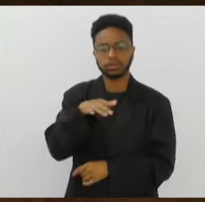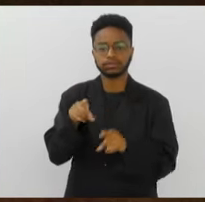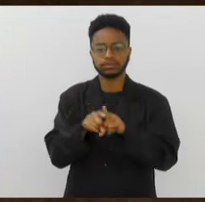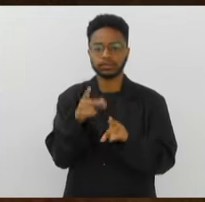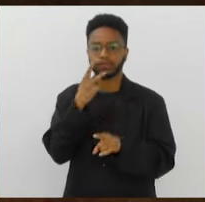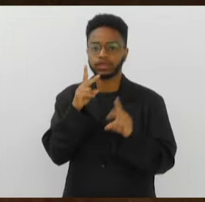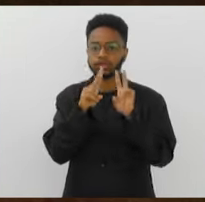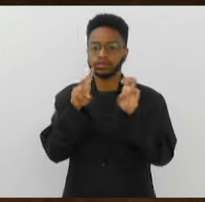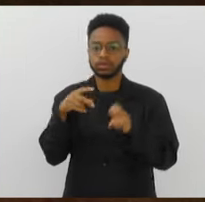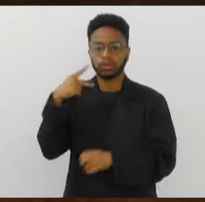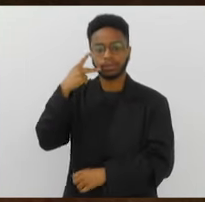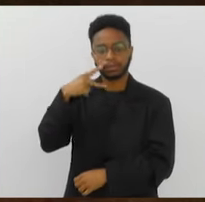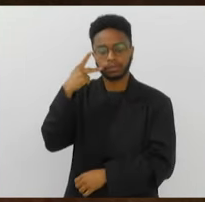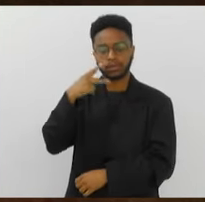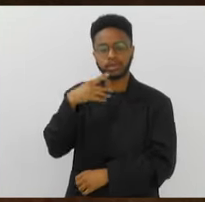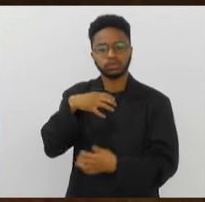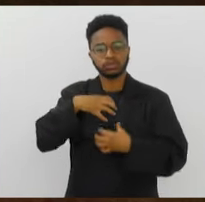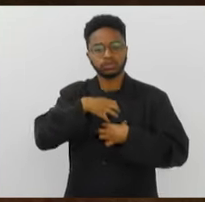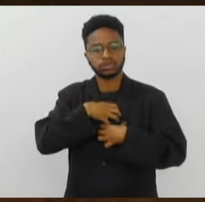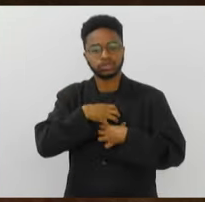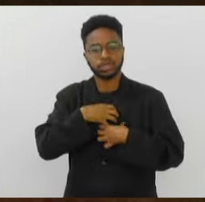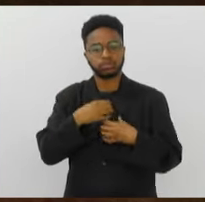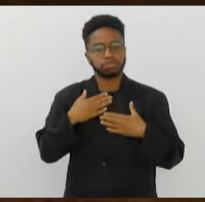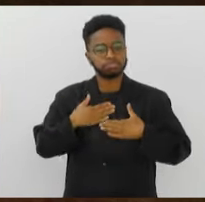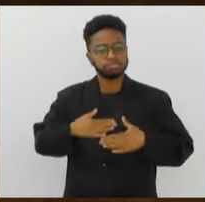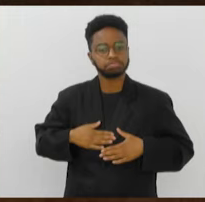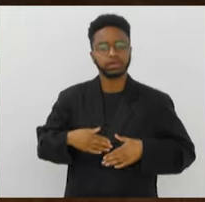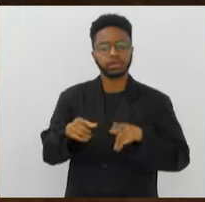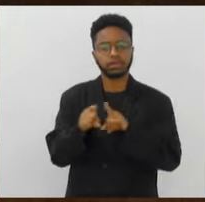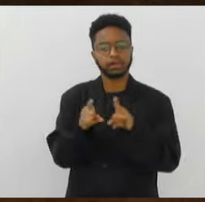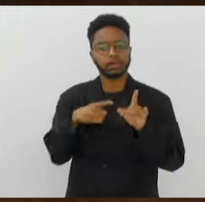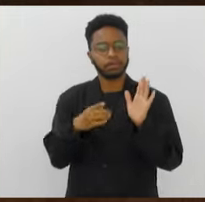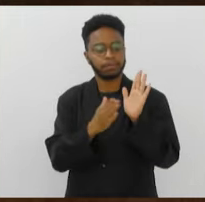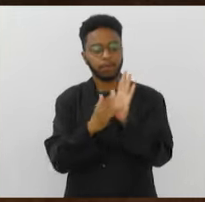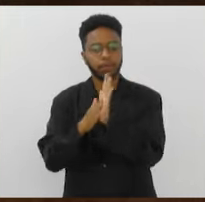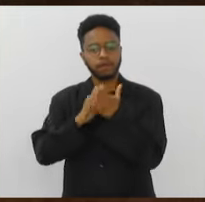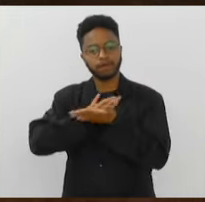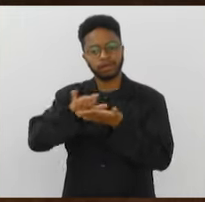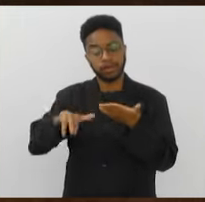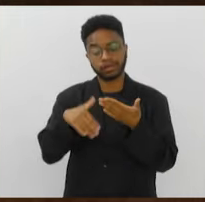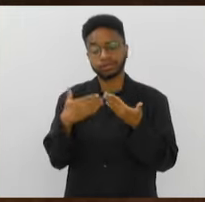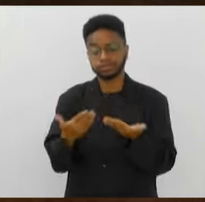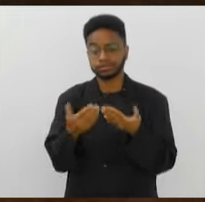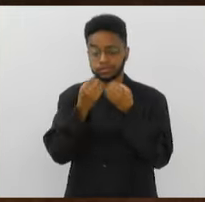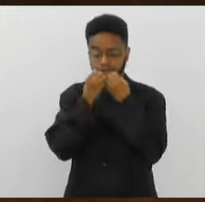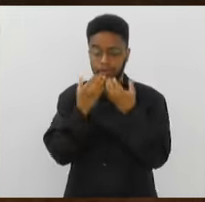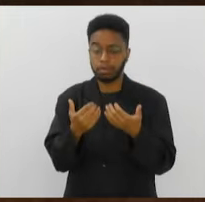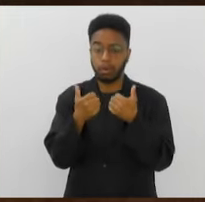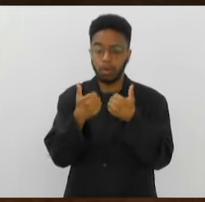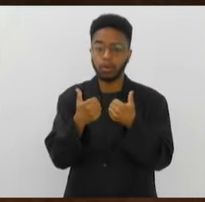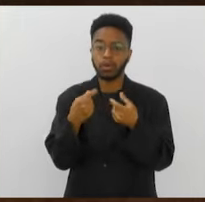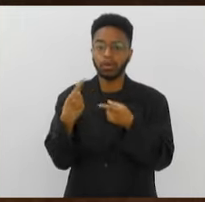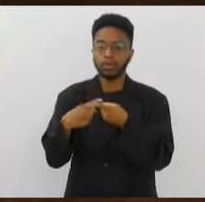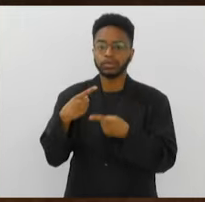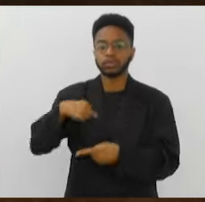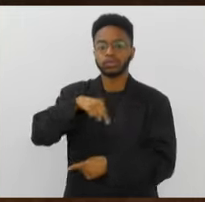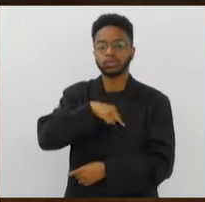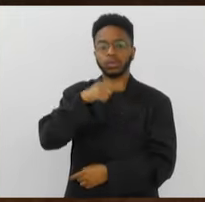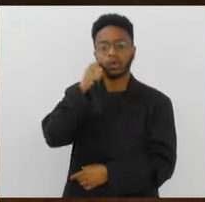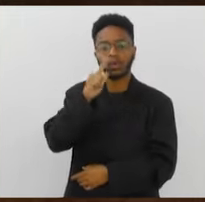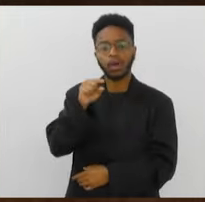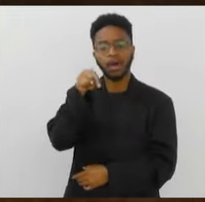da política de uma forma serena, propositiva. Então, que bom que a gente pode estar